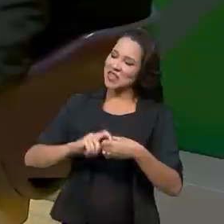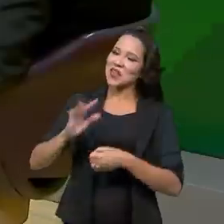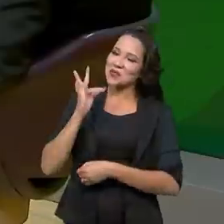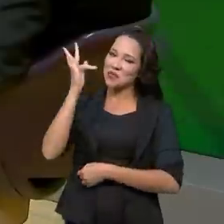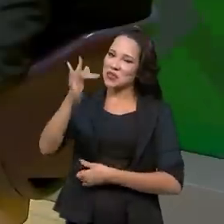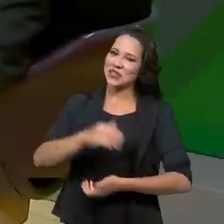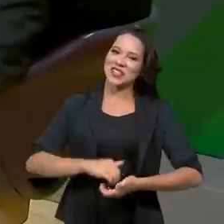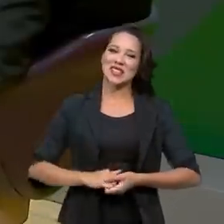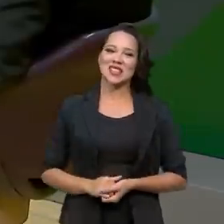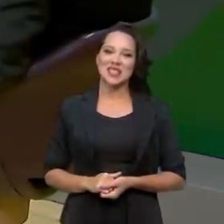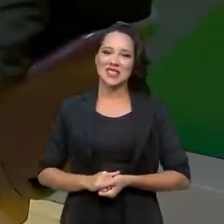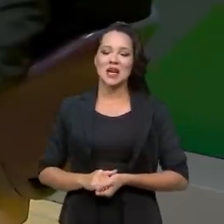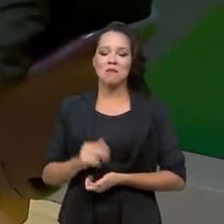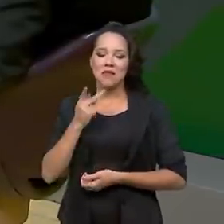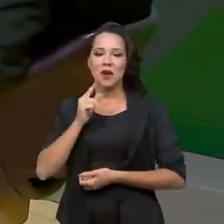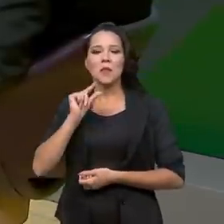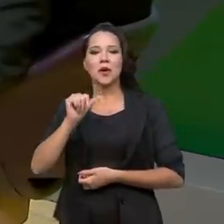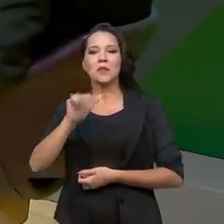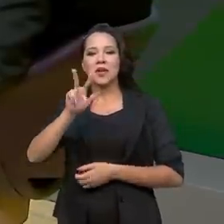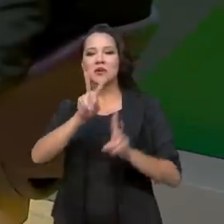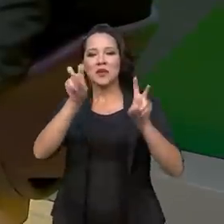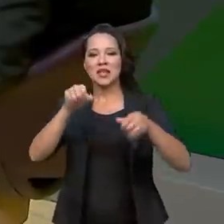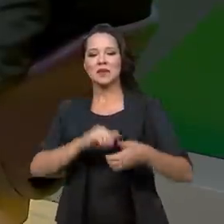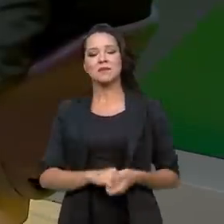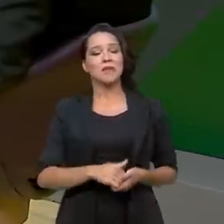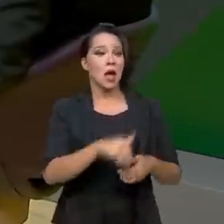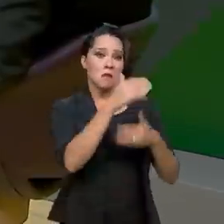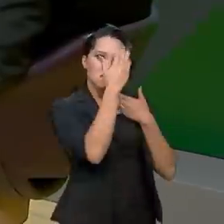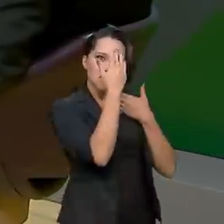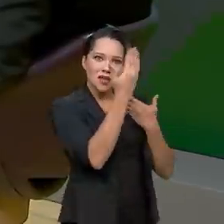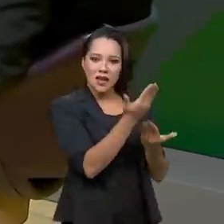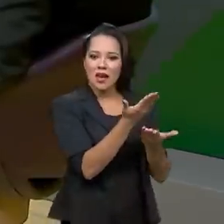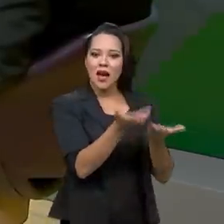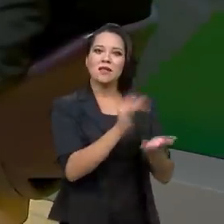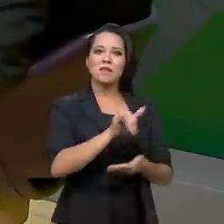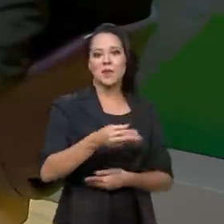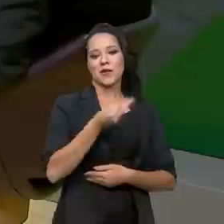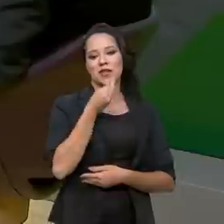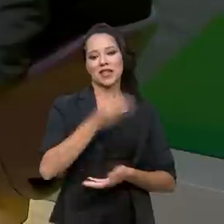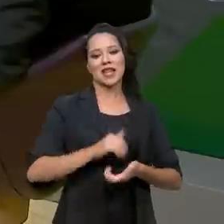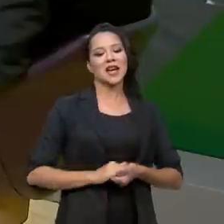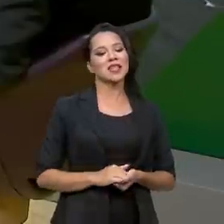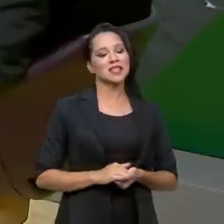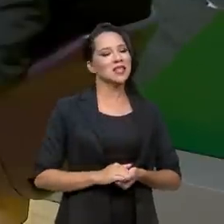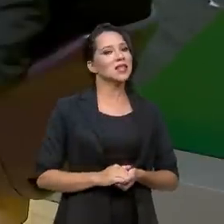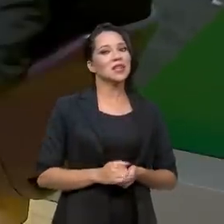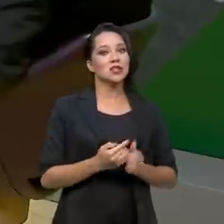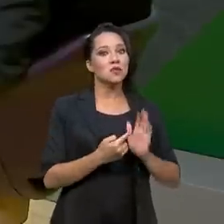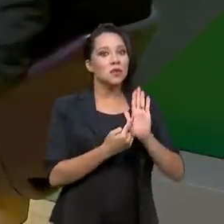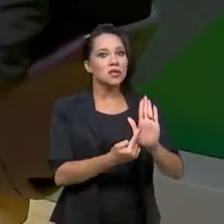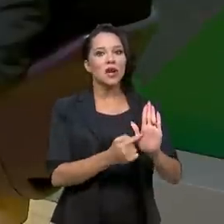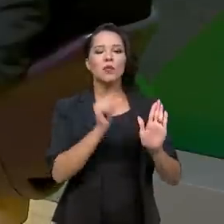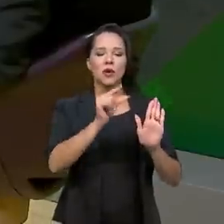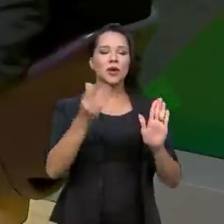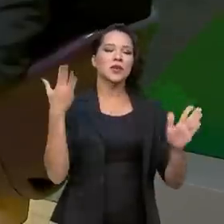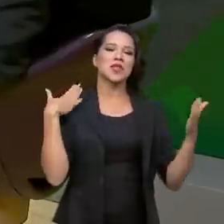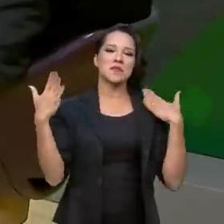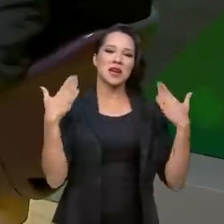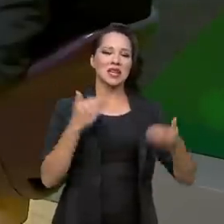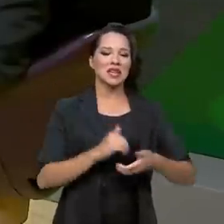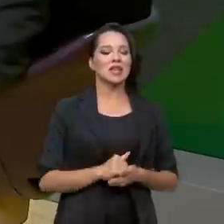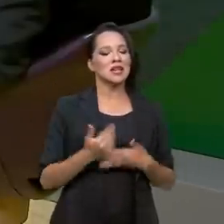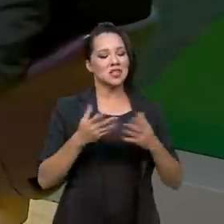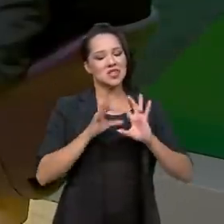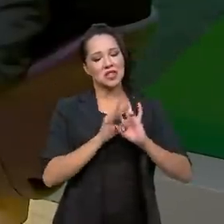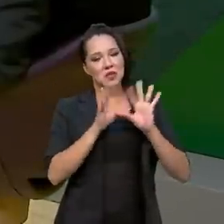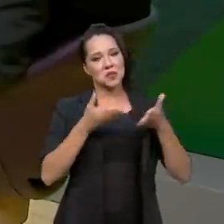próxima oportunidade para falar um pouquinho mais do assunto. Muito obrigado pela oportunidade de mostrar um pouquinho da Marinha e estamos